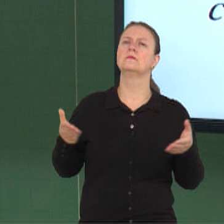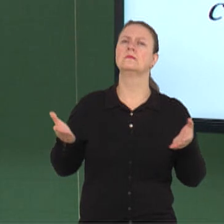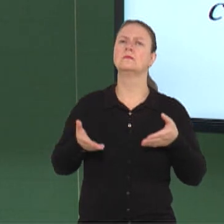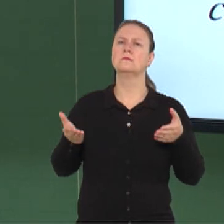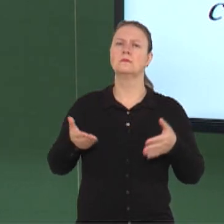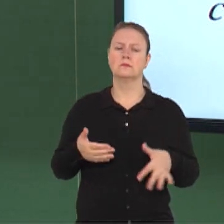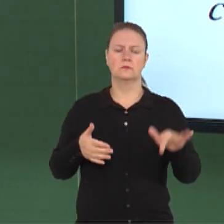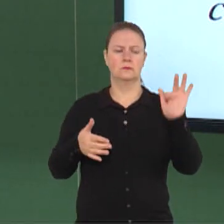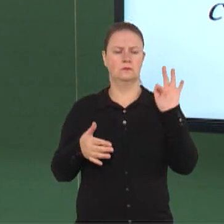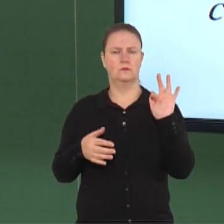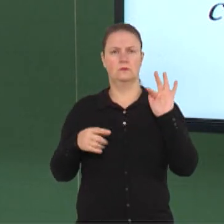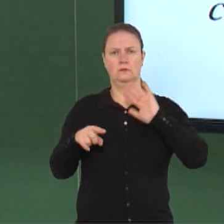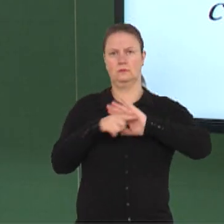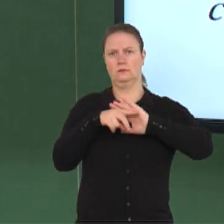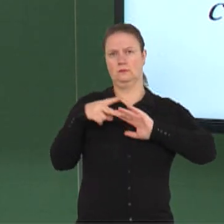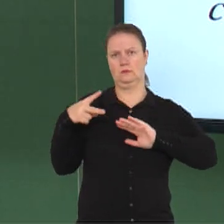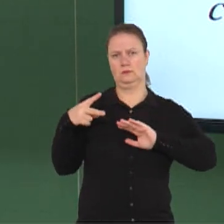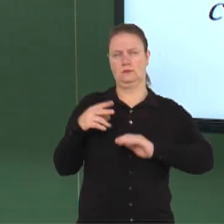f de menos 2.